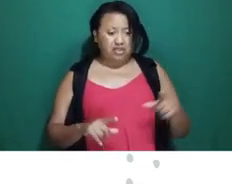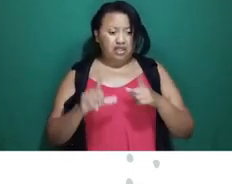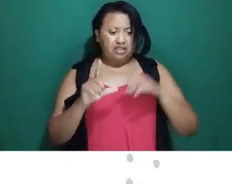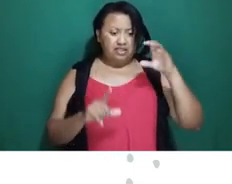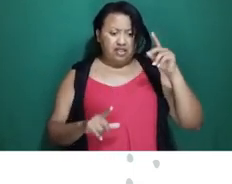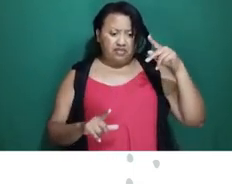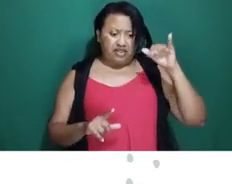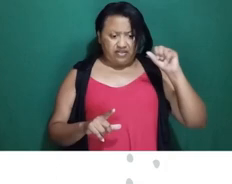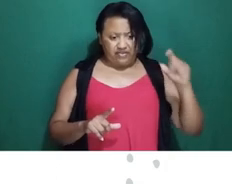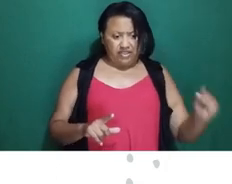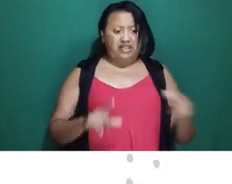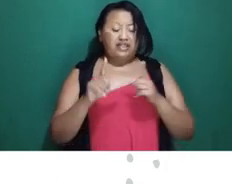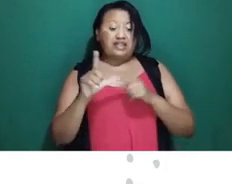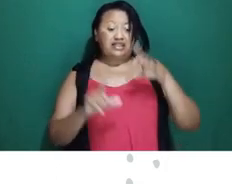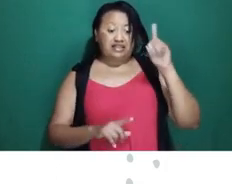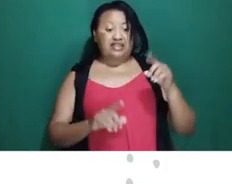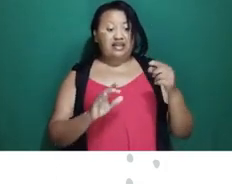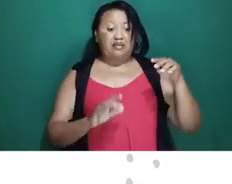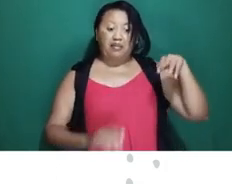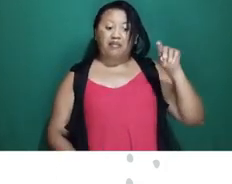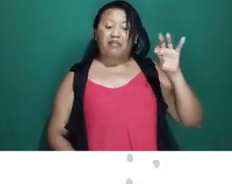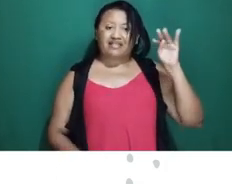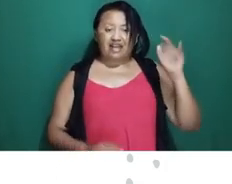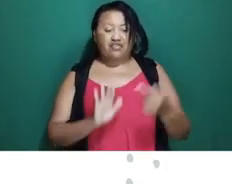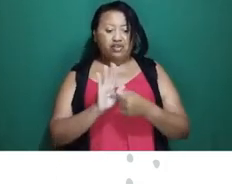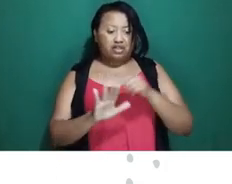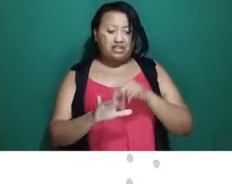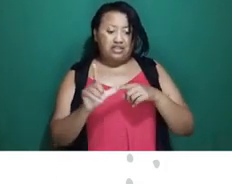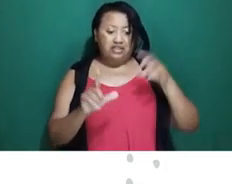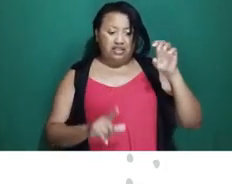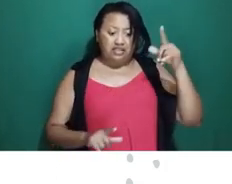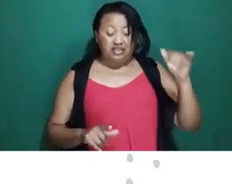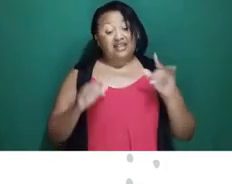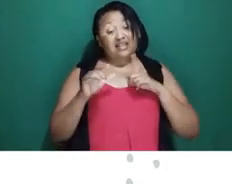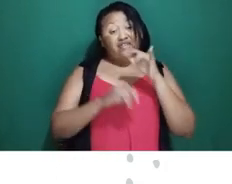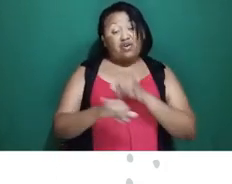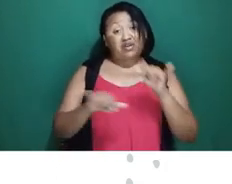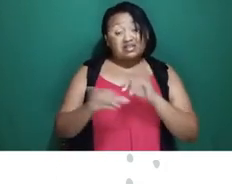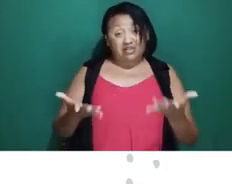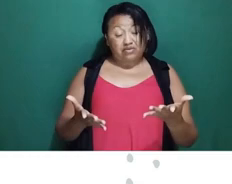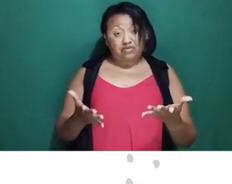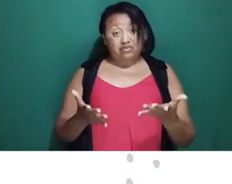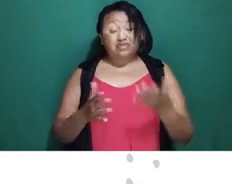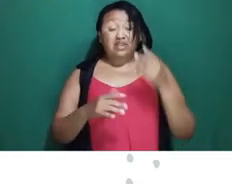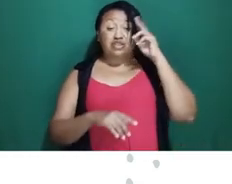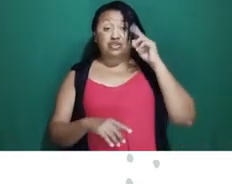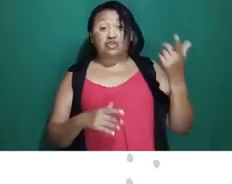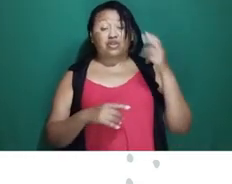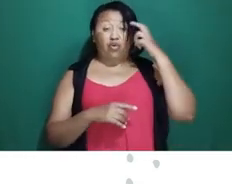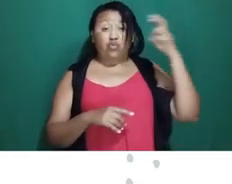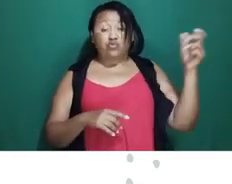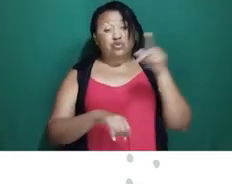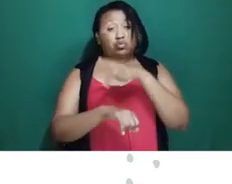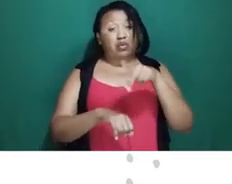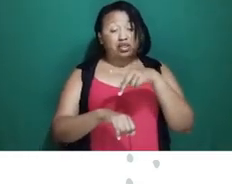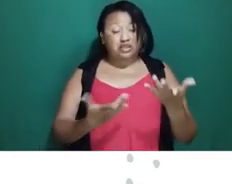e letra entonomásia Então a gente tem esse texto né sobre informativo que fala sobre a história cultural do nosso país